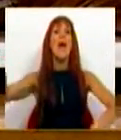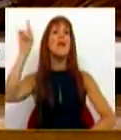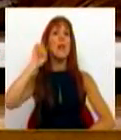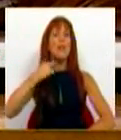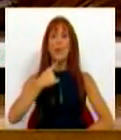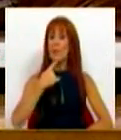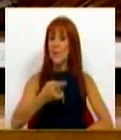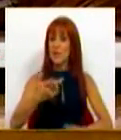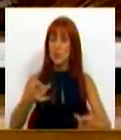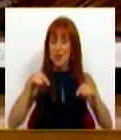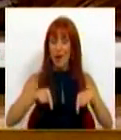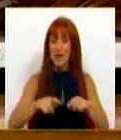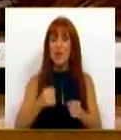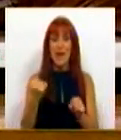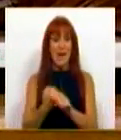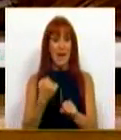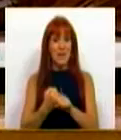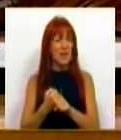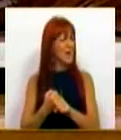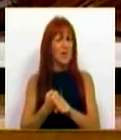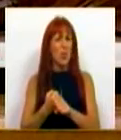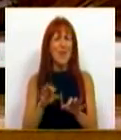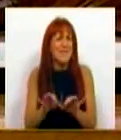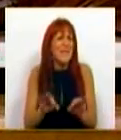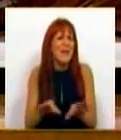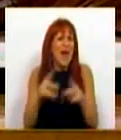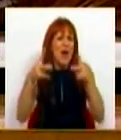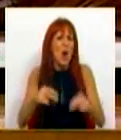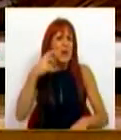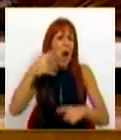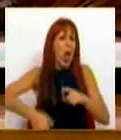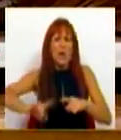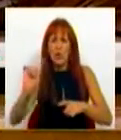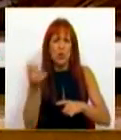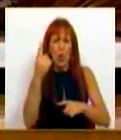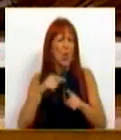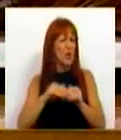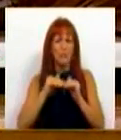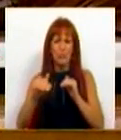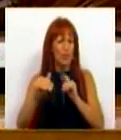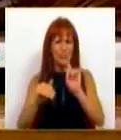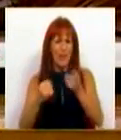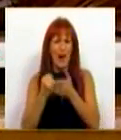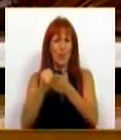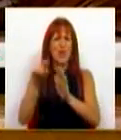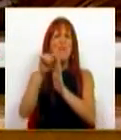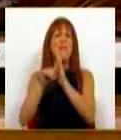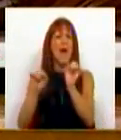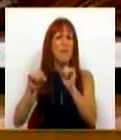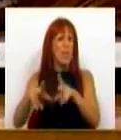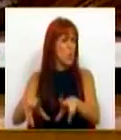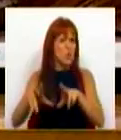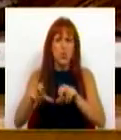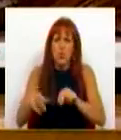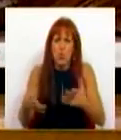importante referir que este exercício não é sinónimo de cortes cegos, nem sustentado em memorandos